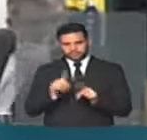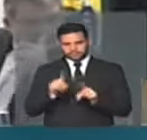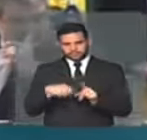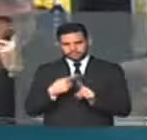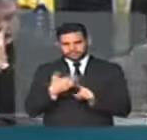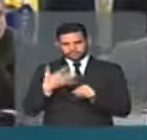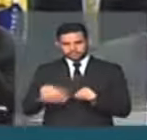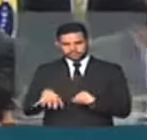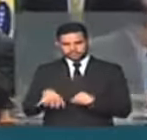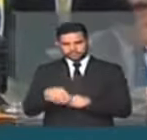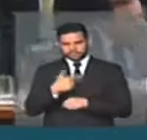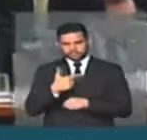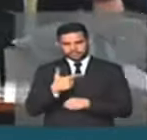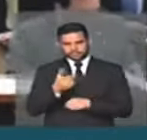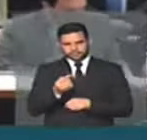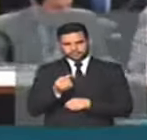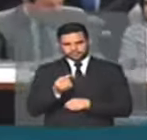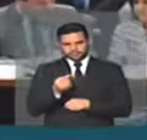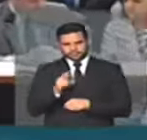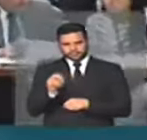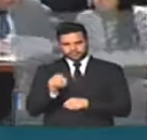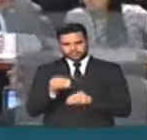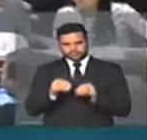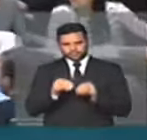aquele requerimento.